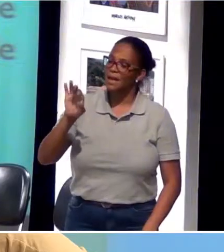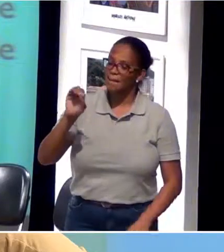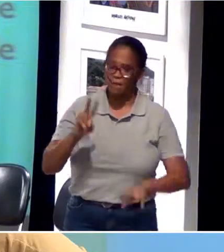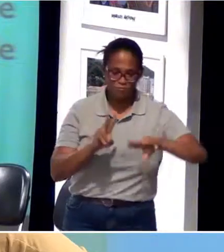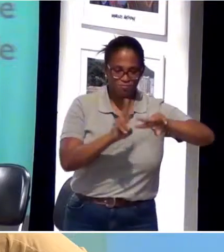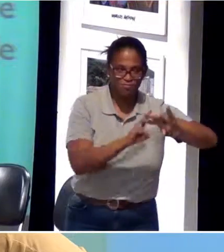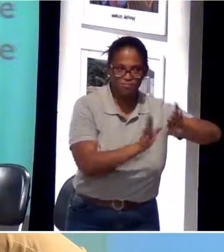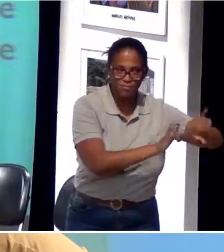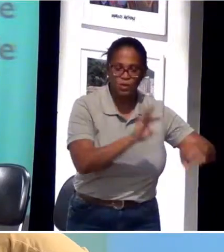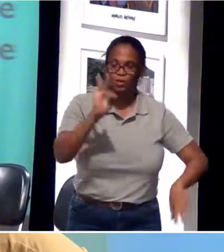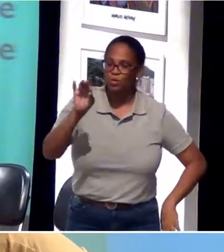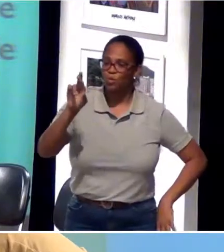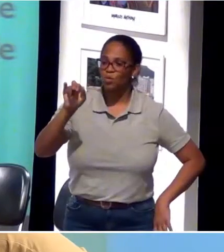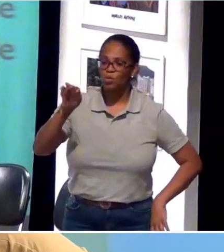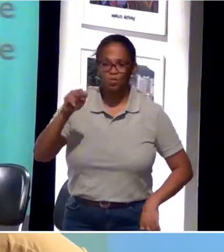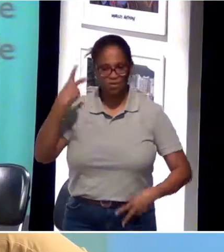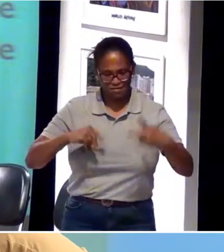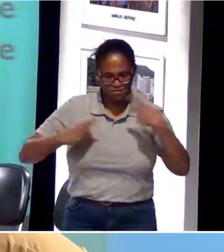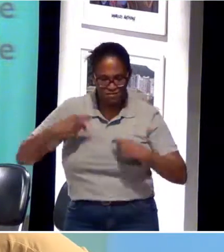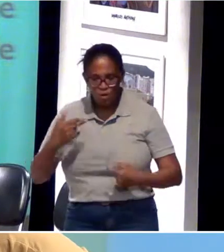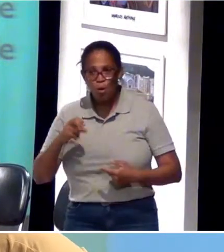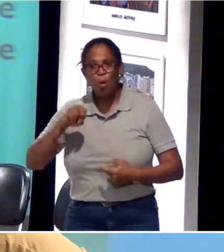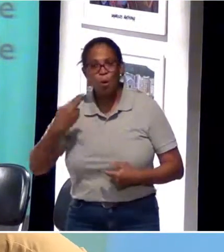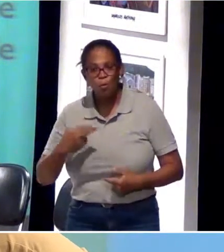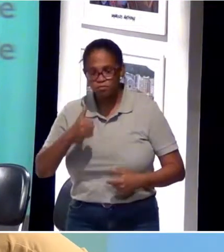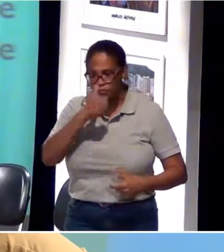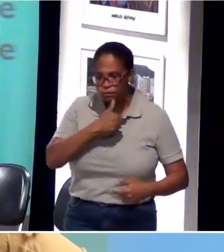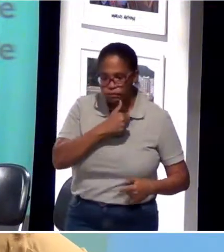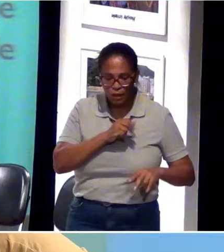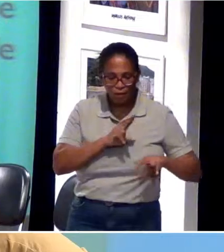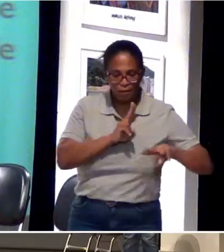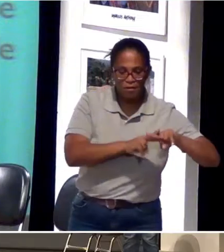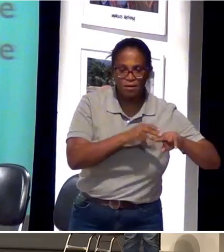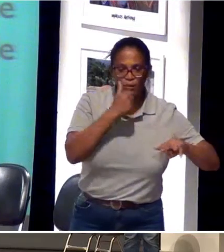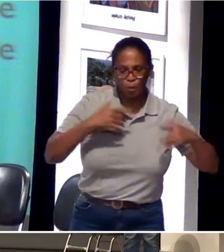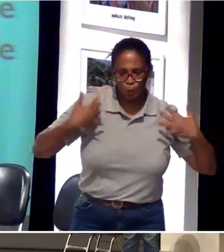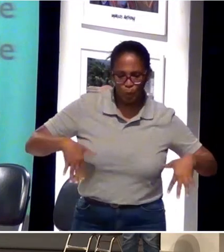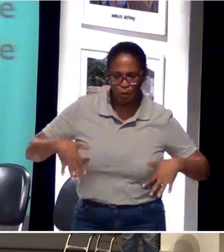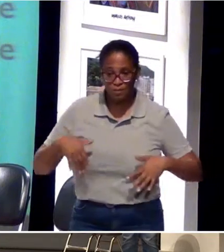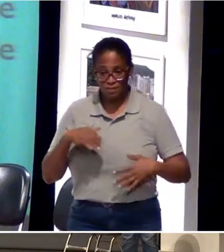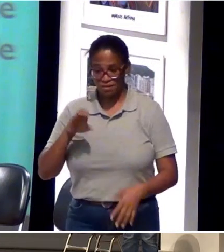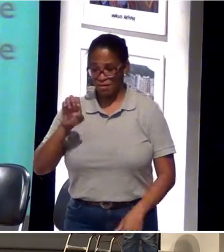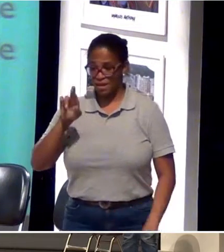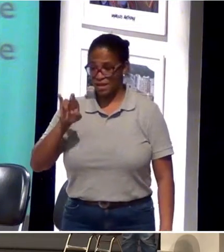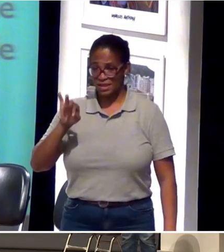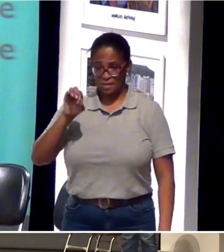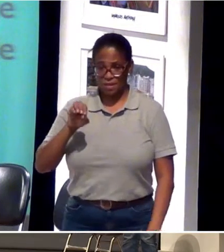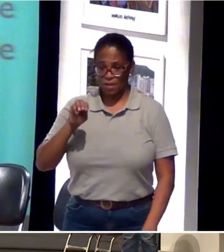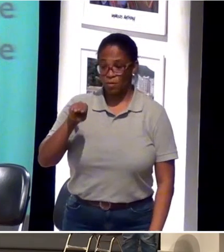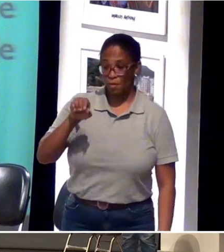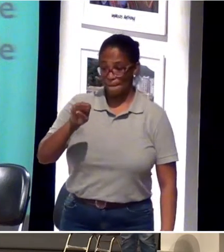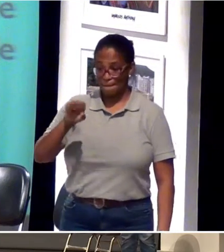ou condições subhumanas dentro do sistema. Na prática, encarceramento em massa, a gente está falando,